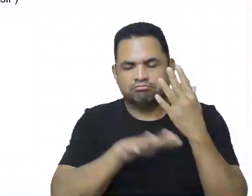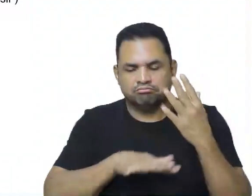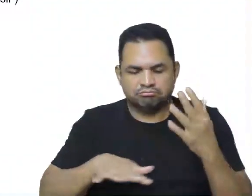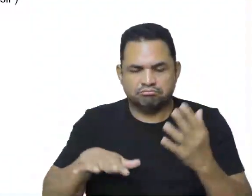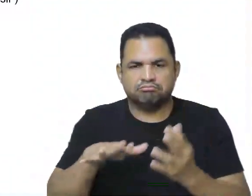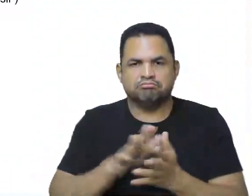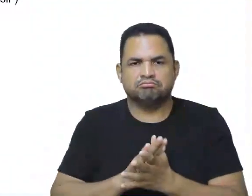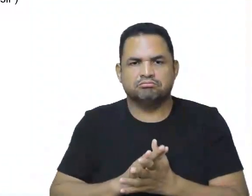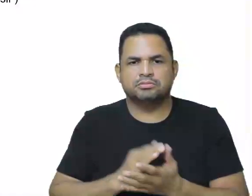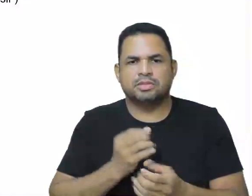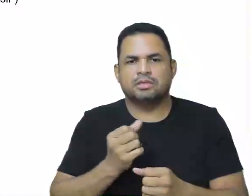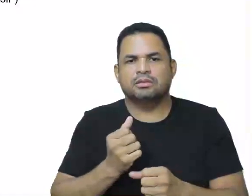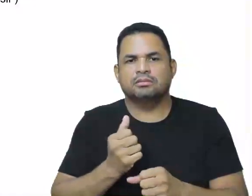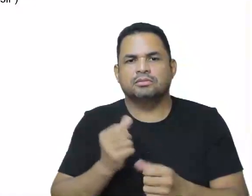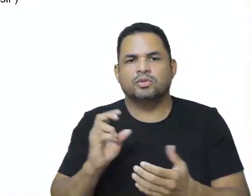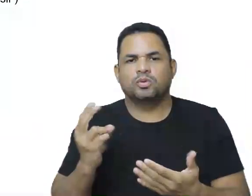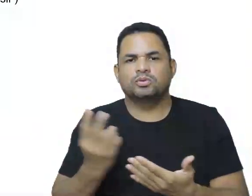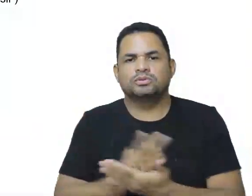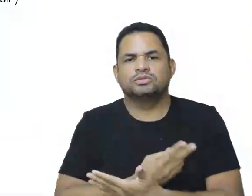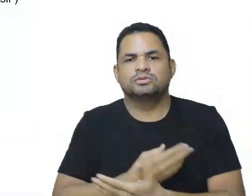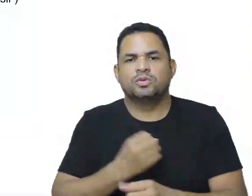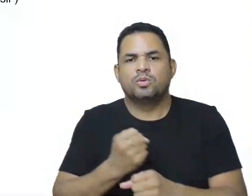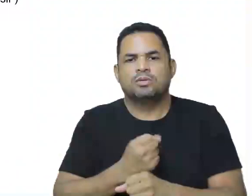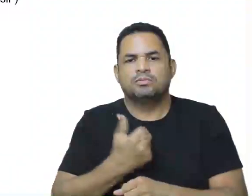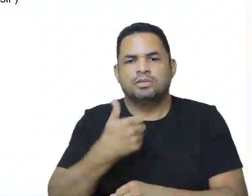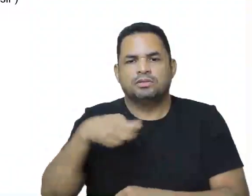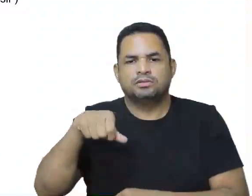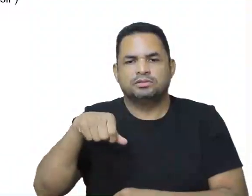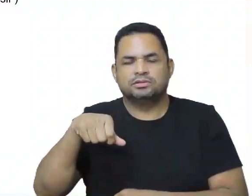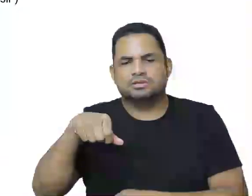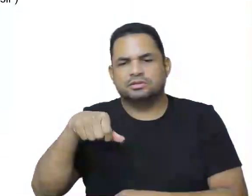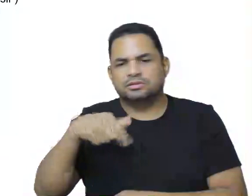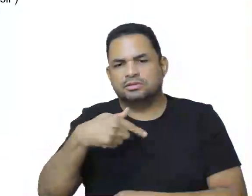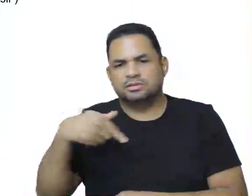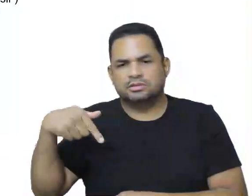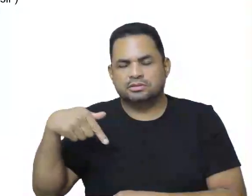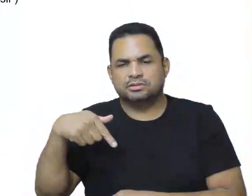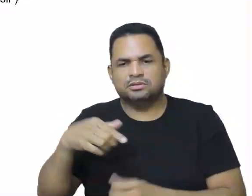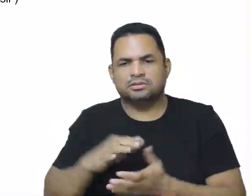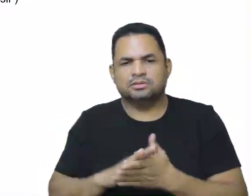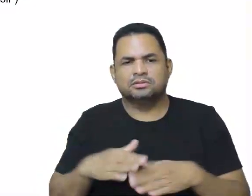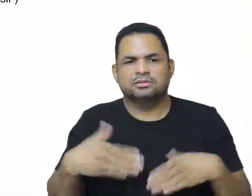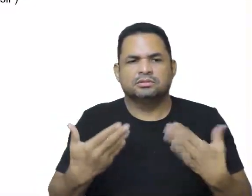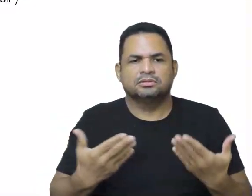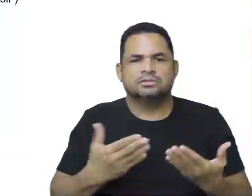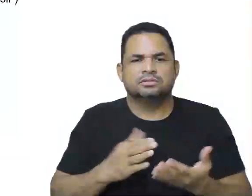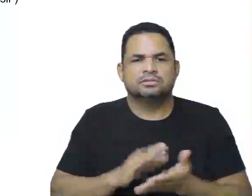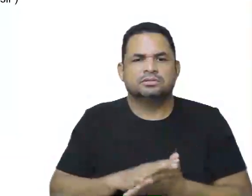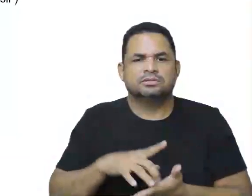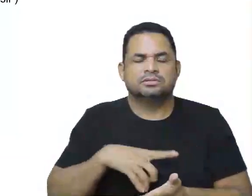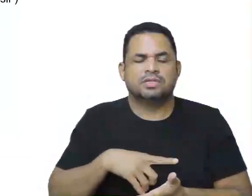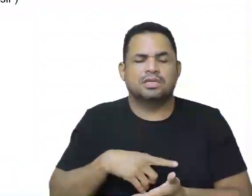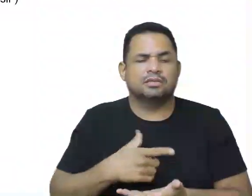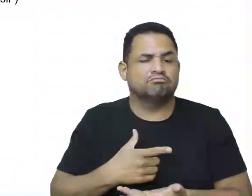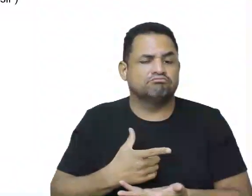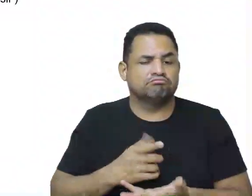aconteceu em 1977, essa conferência também. Essa conferência, só que ela vai trabalhar com uma